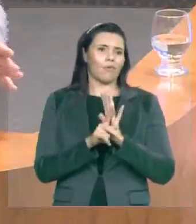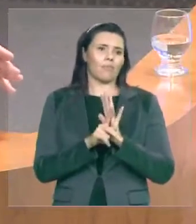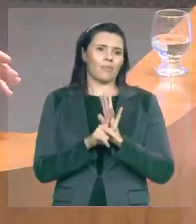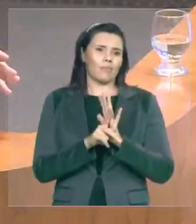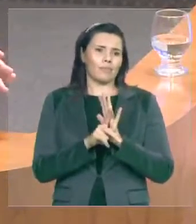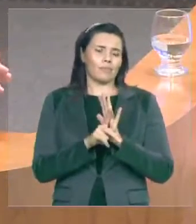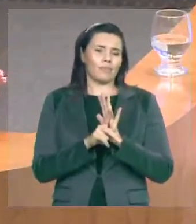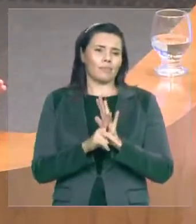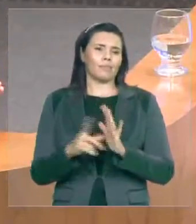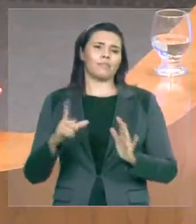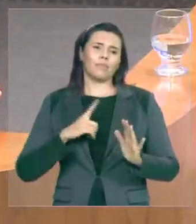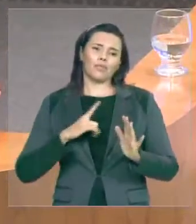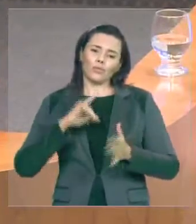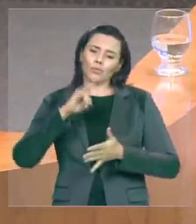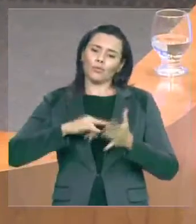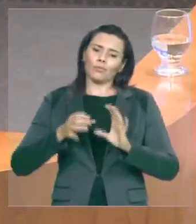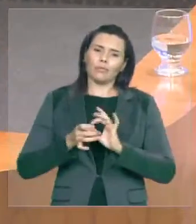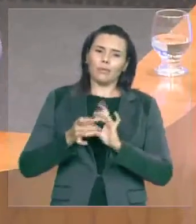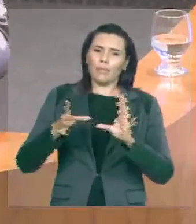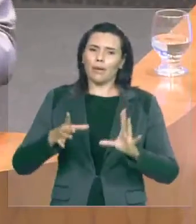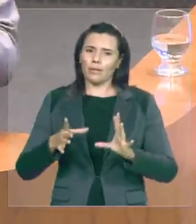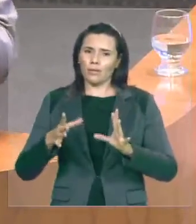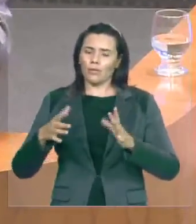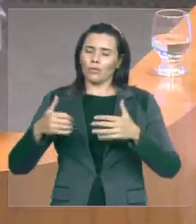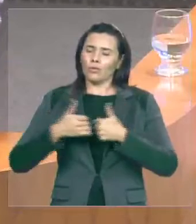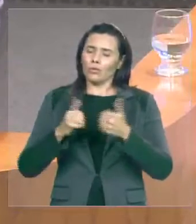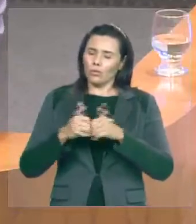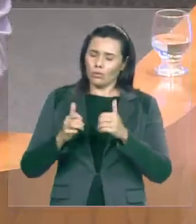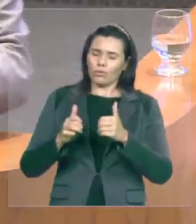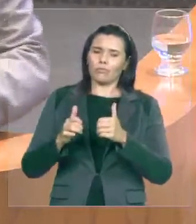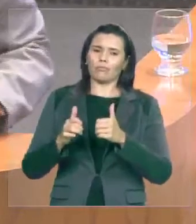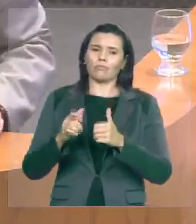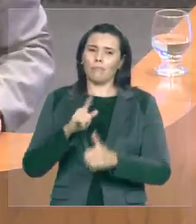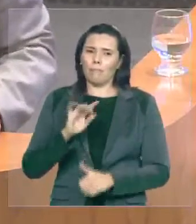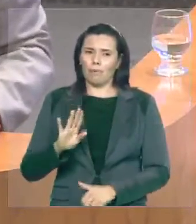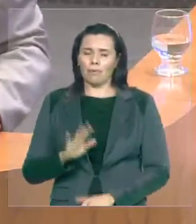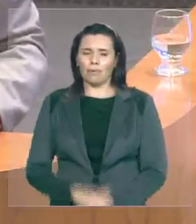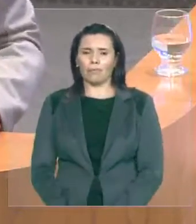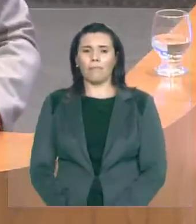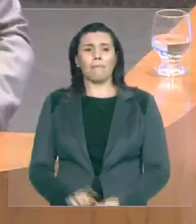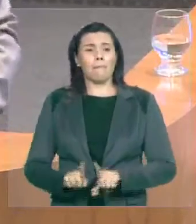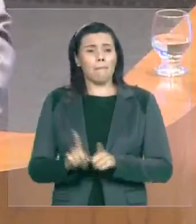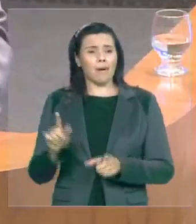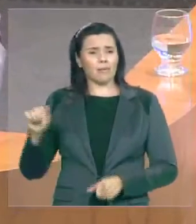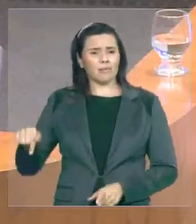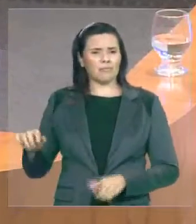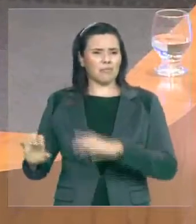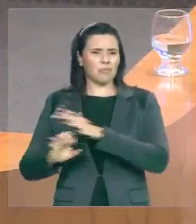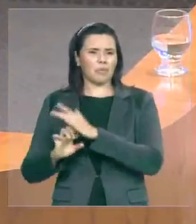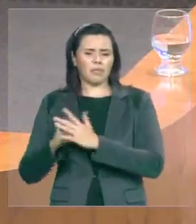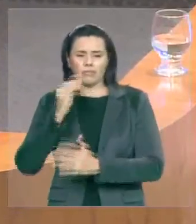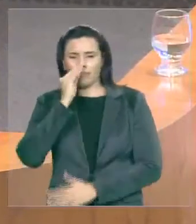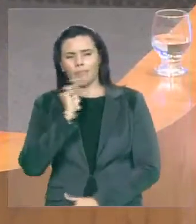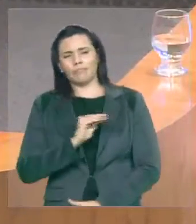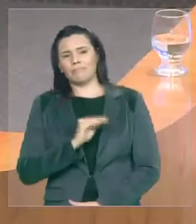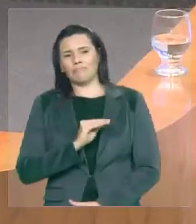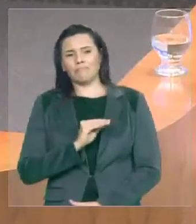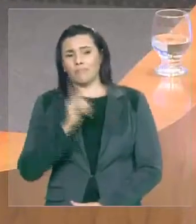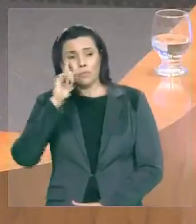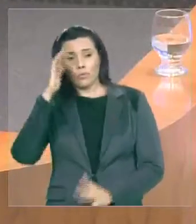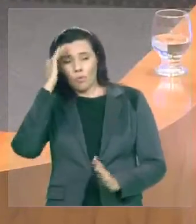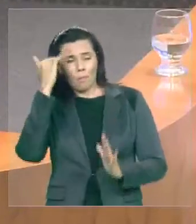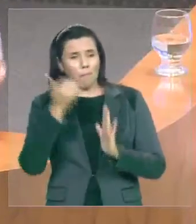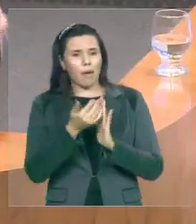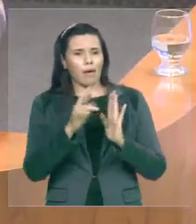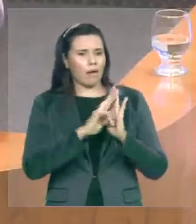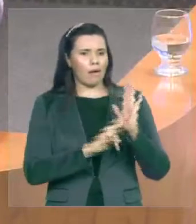Mas ninguém se preparou, preferiu a obstrução na justiça.